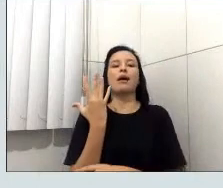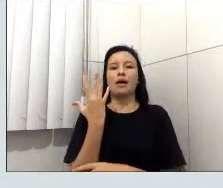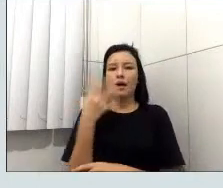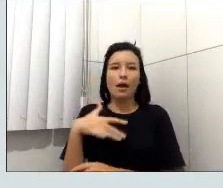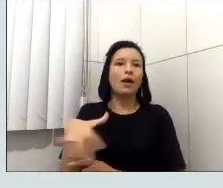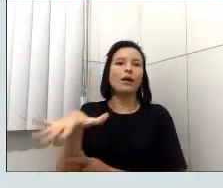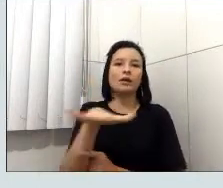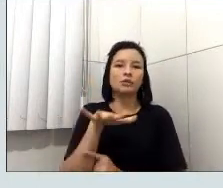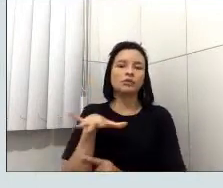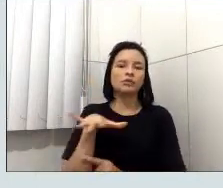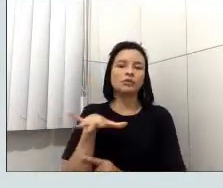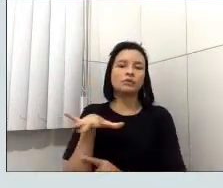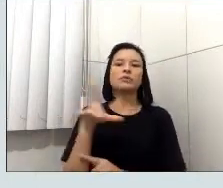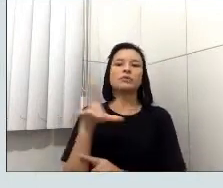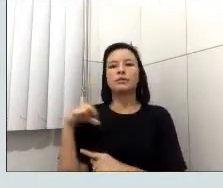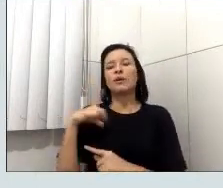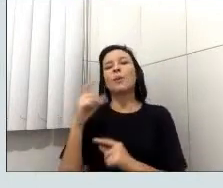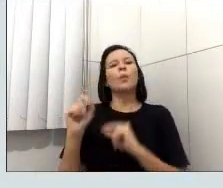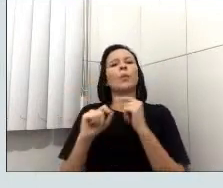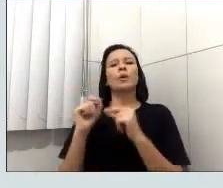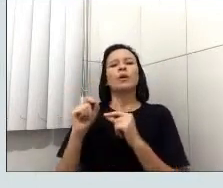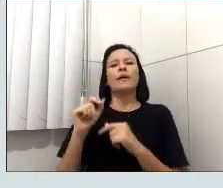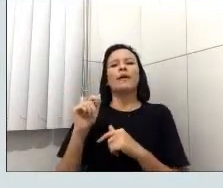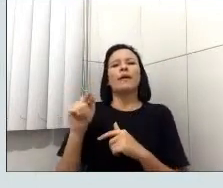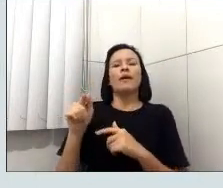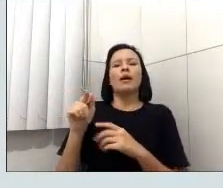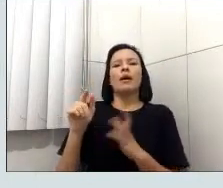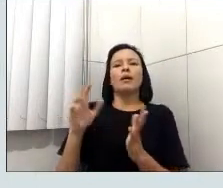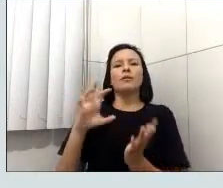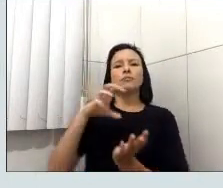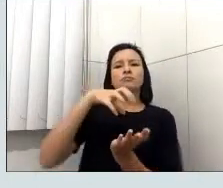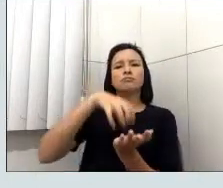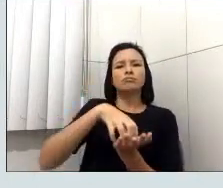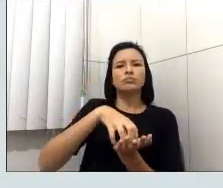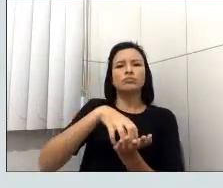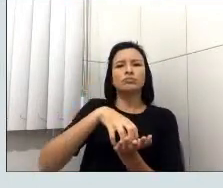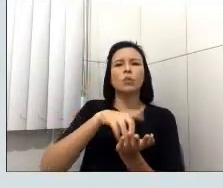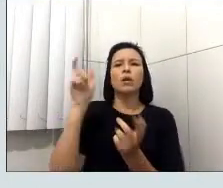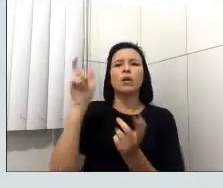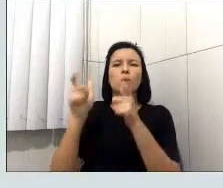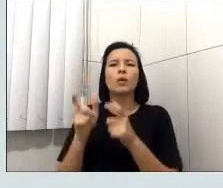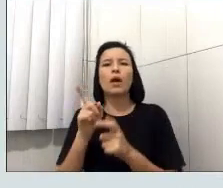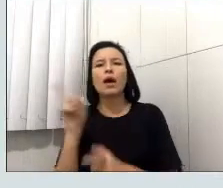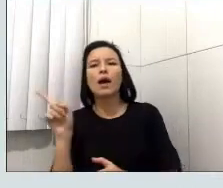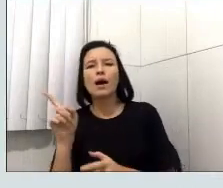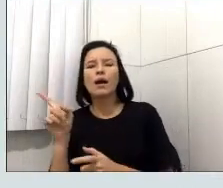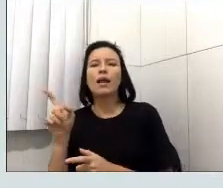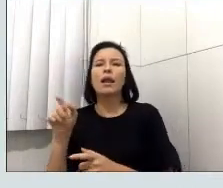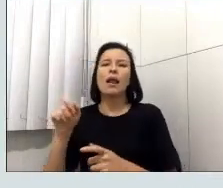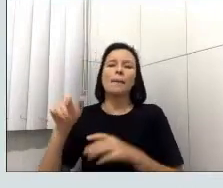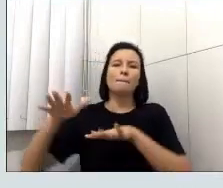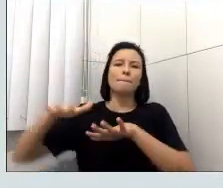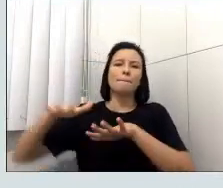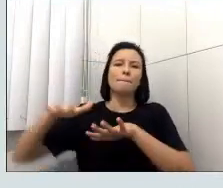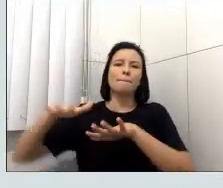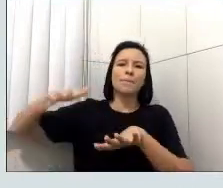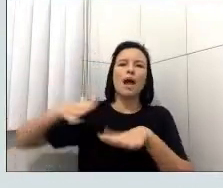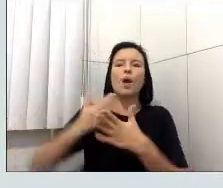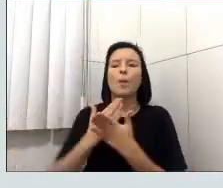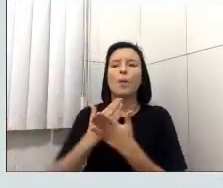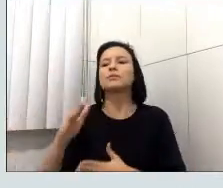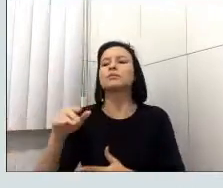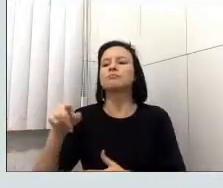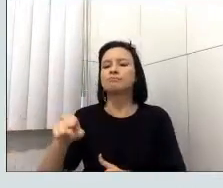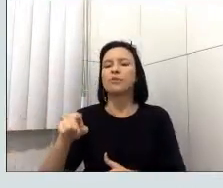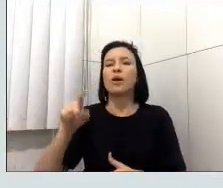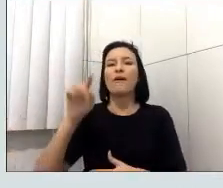região as feitorias, principalmente ali no litoral fluminense, e depois vai dar uma espalhada. A gente tem